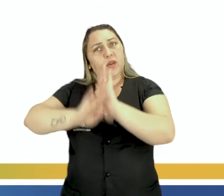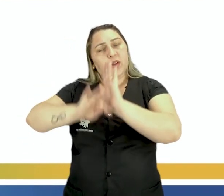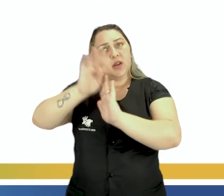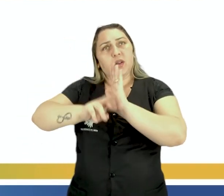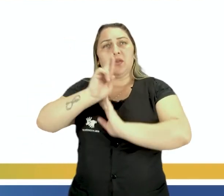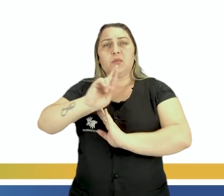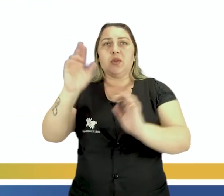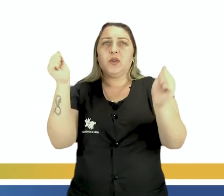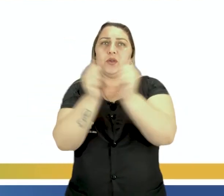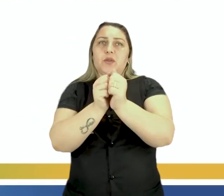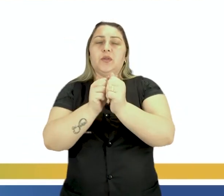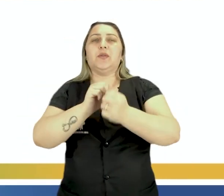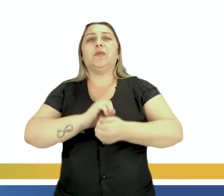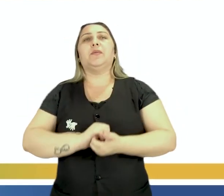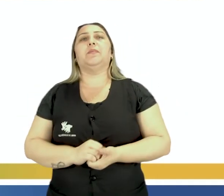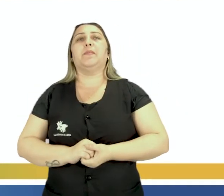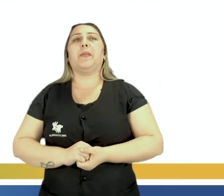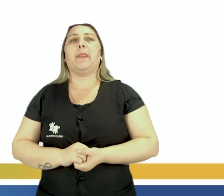ver a resposta juntos?